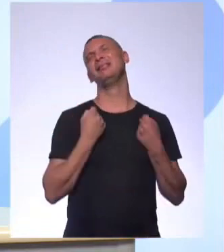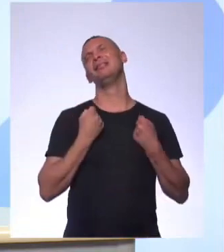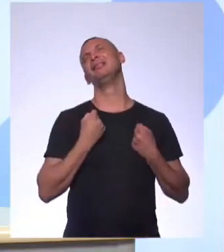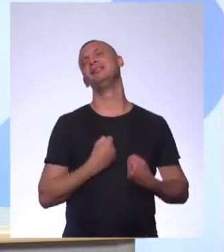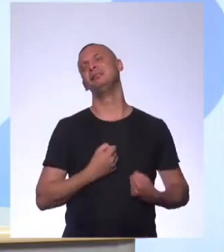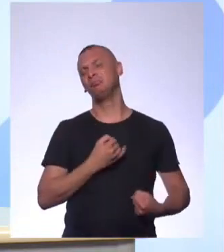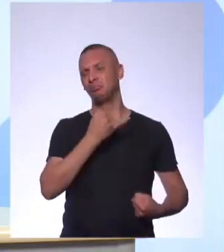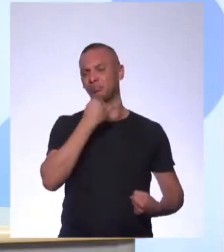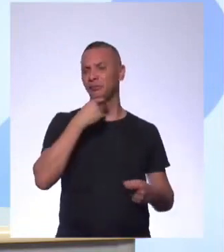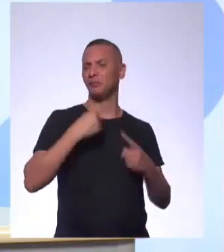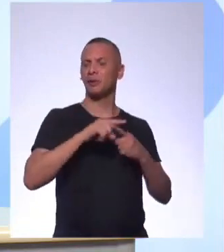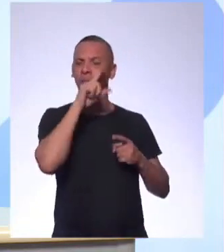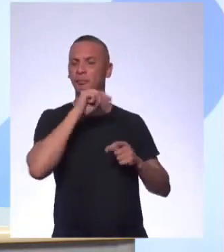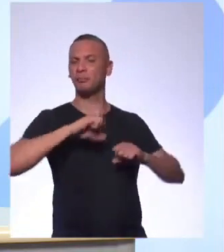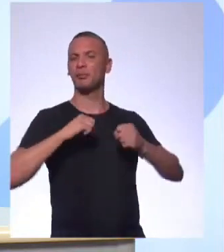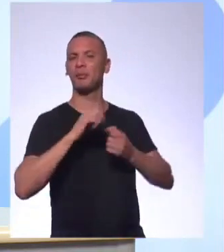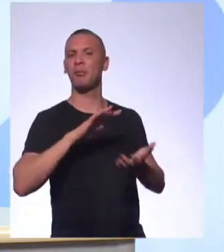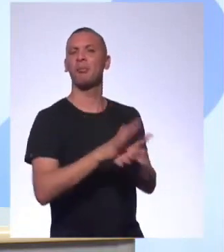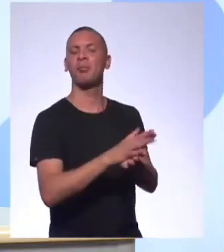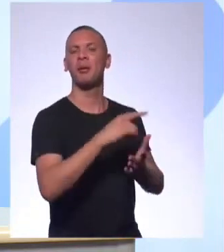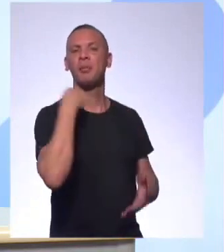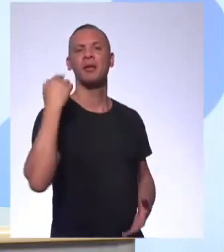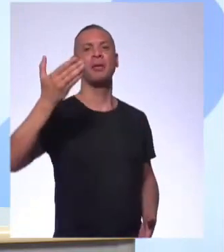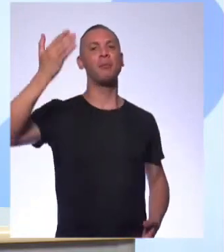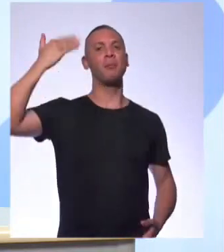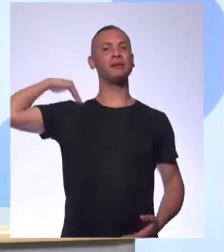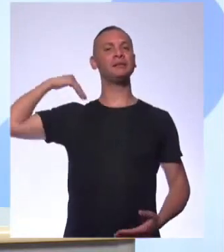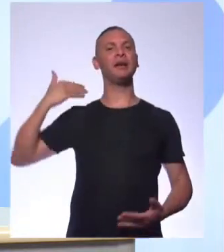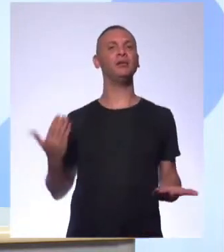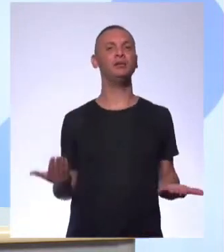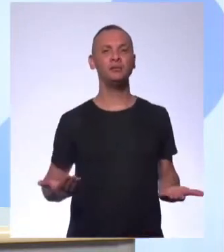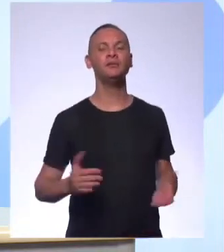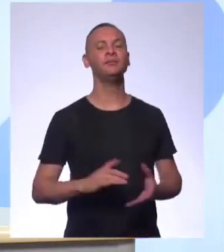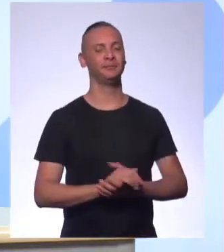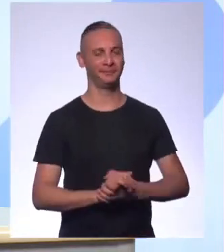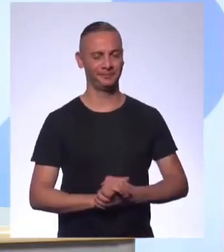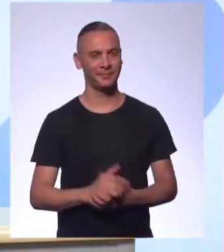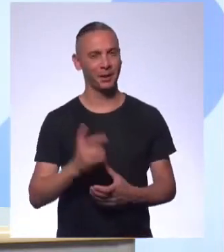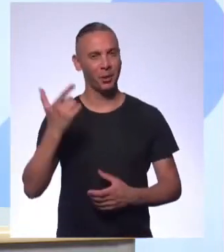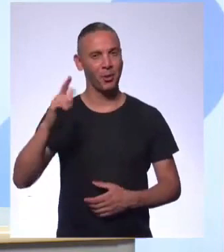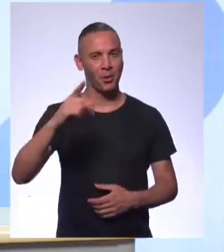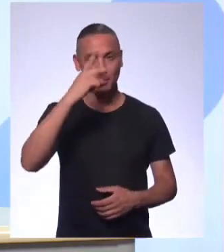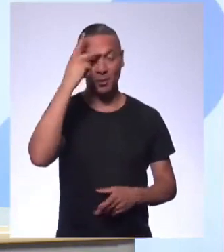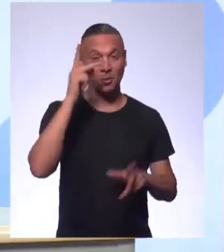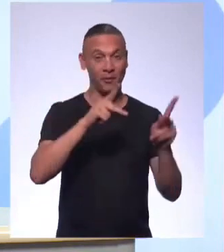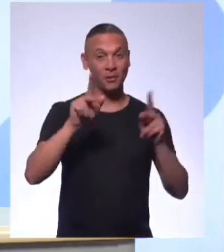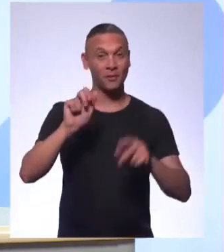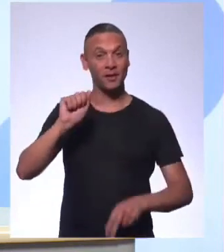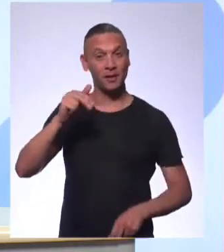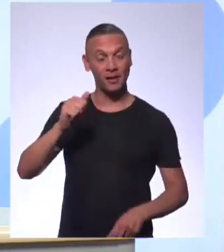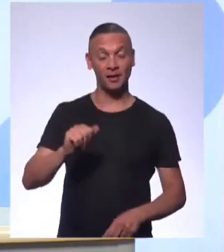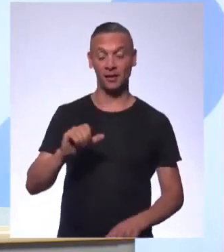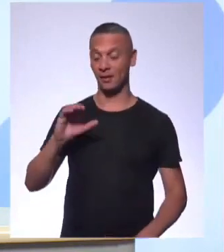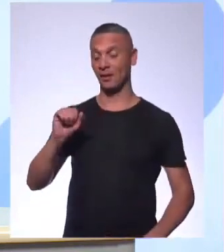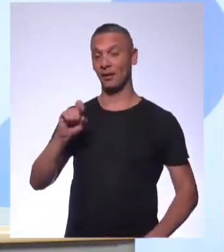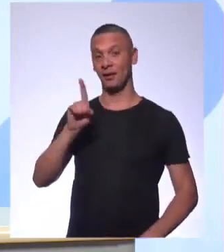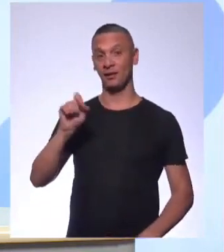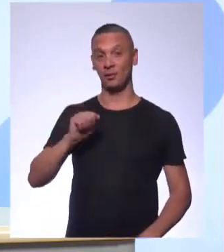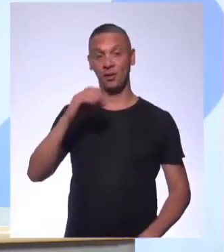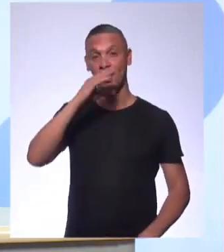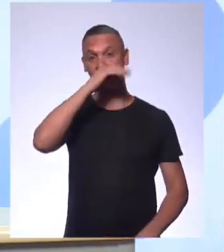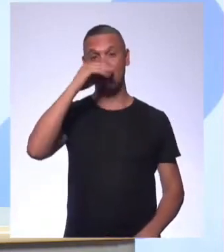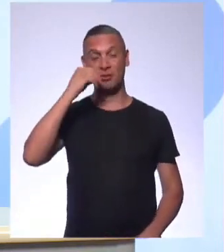matado um pintinho no passado e por acidente. Professora Ana, Cazuza, um adulto